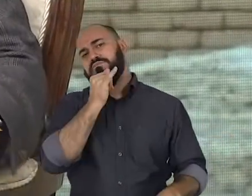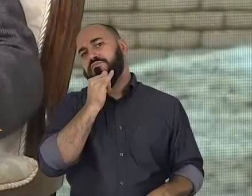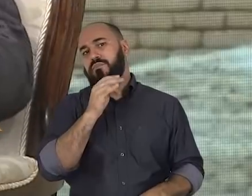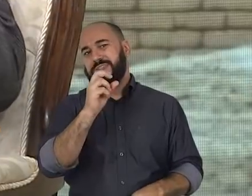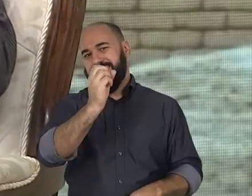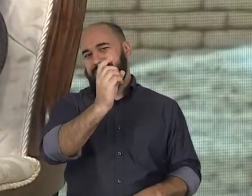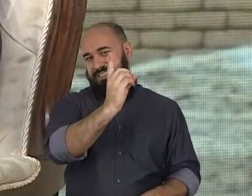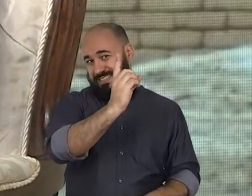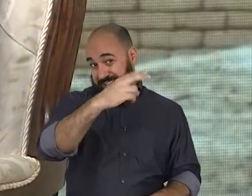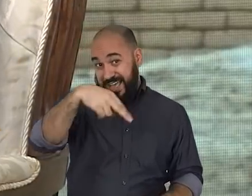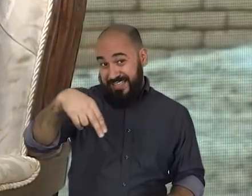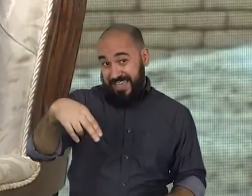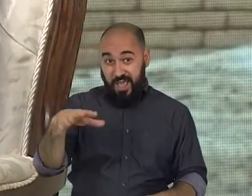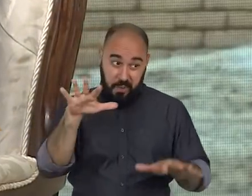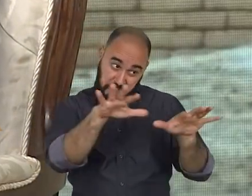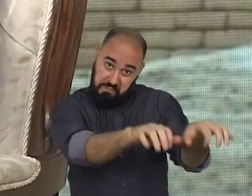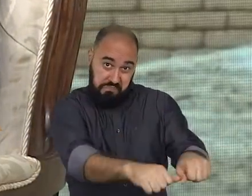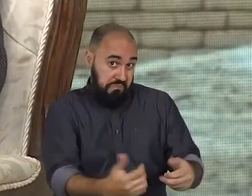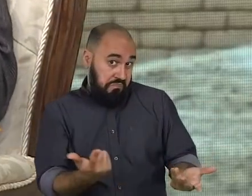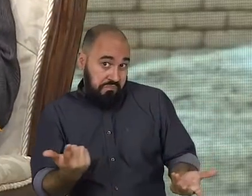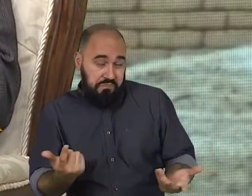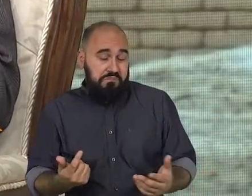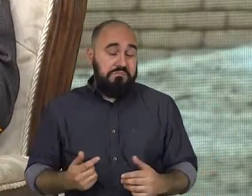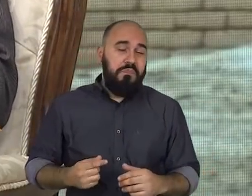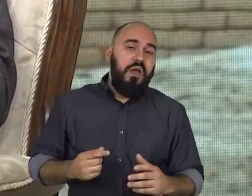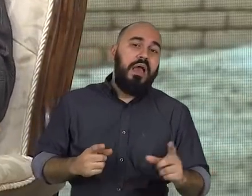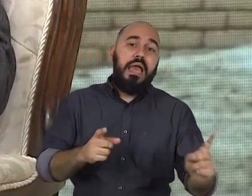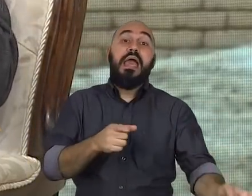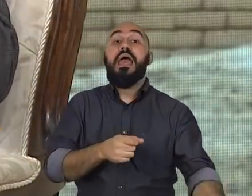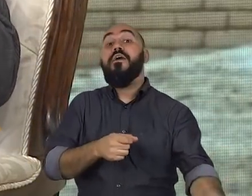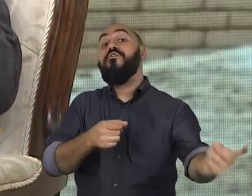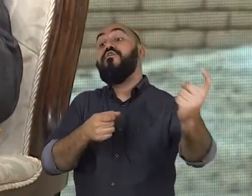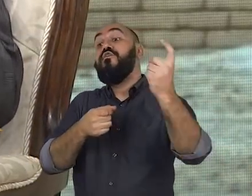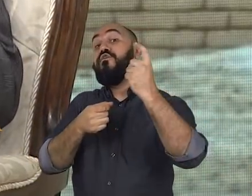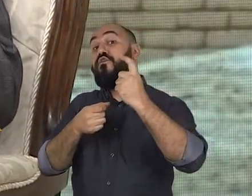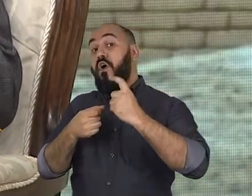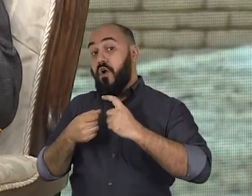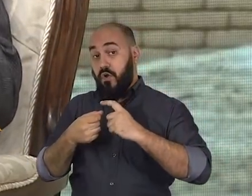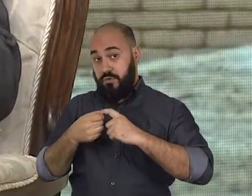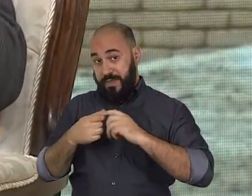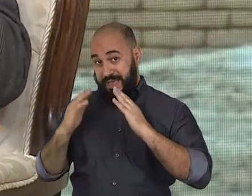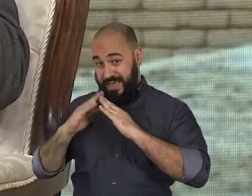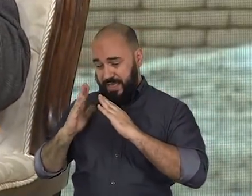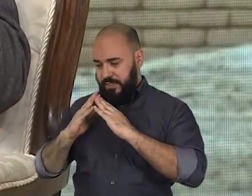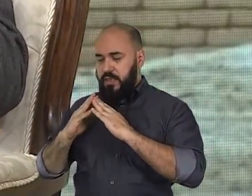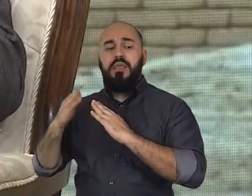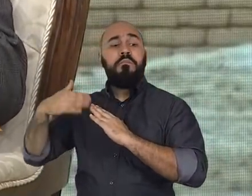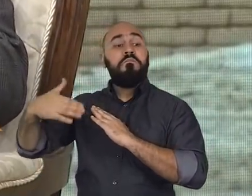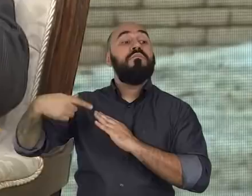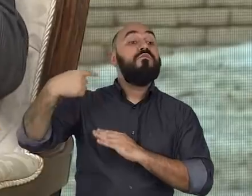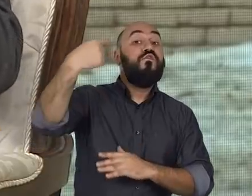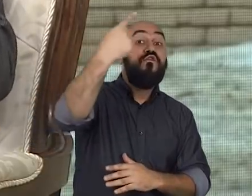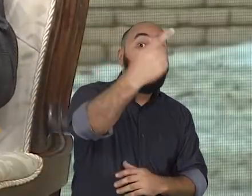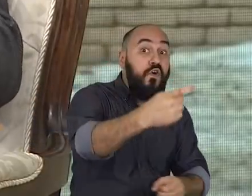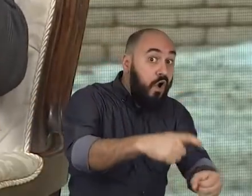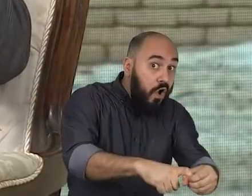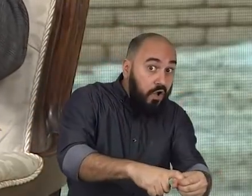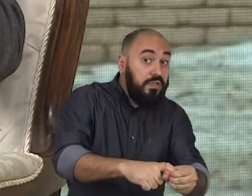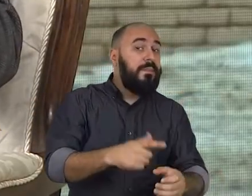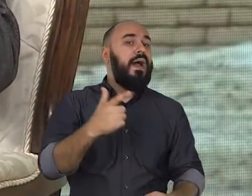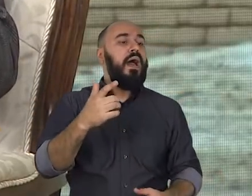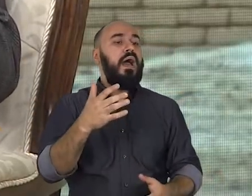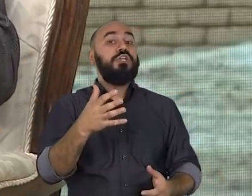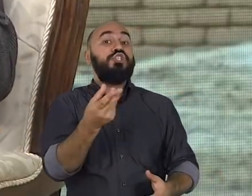amigos, e meses depois ele retorna apenas para cobrar impostos, já como rei no ano de